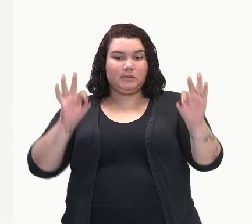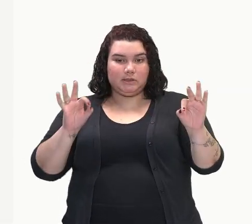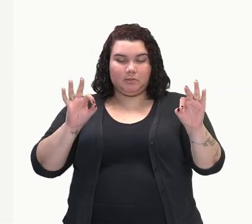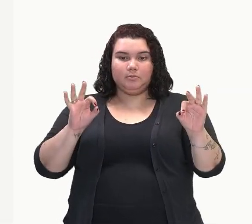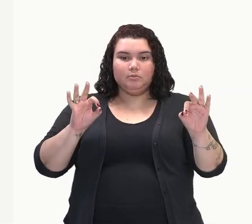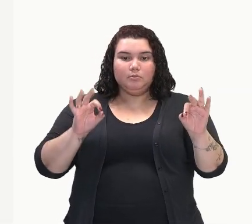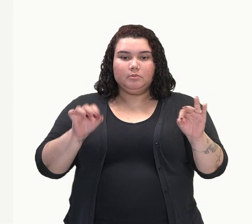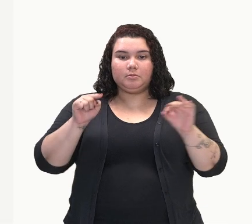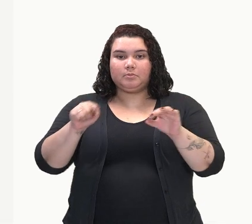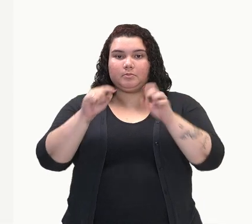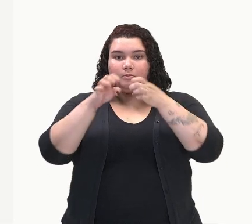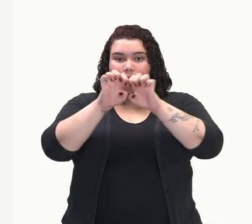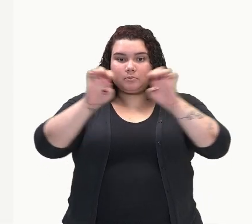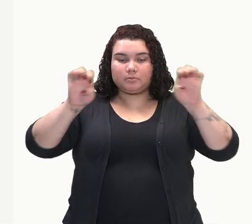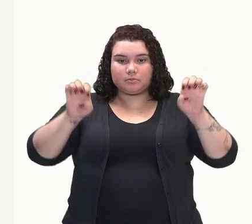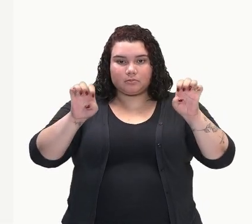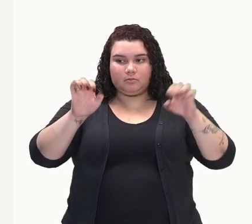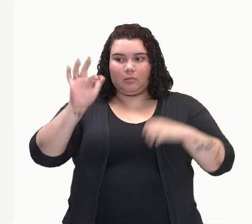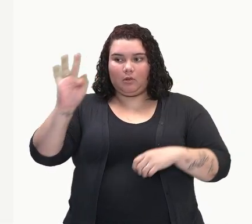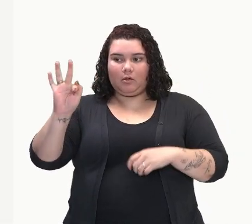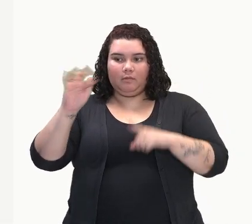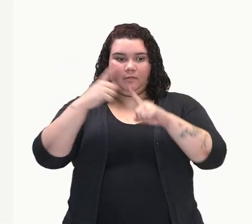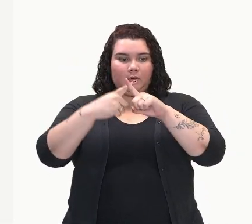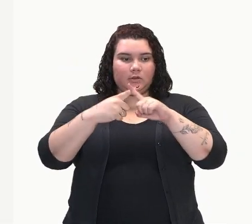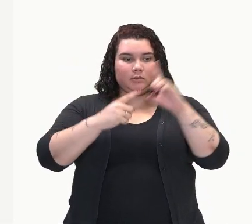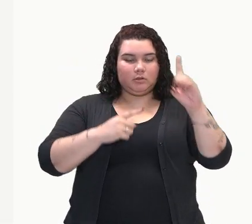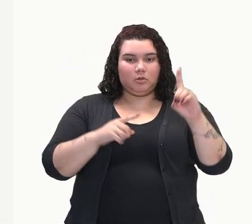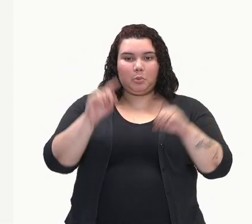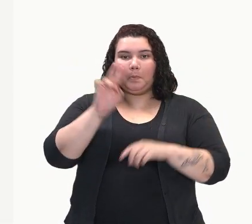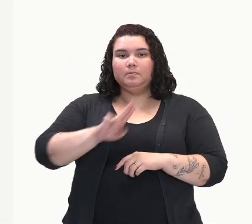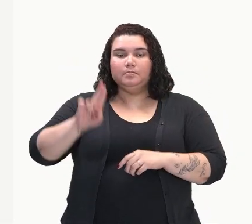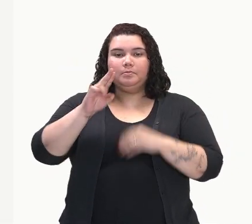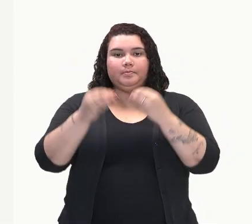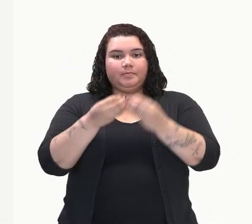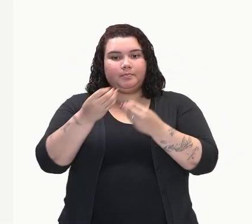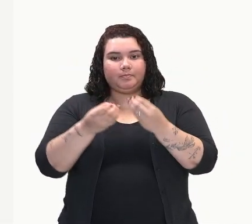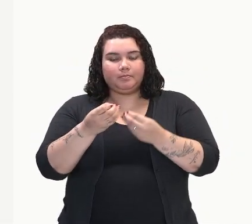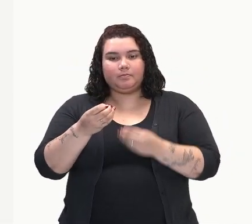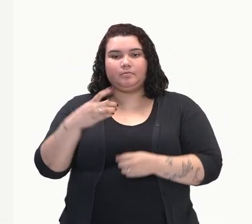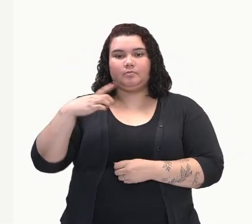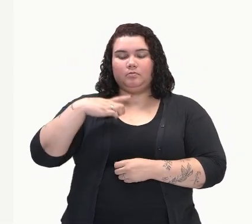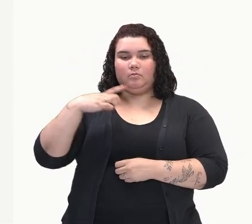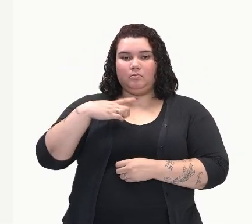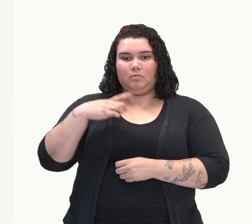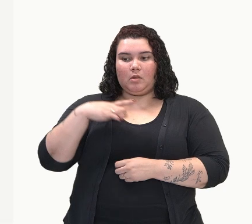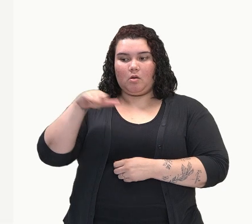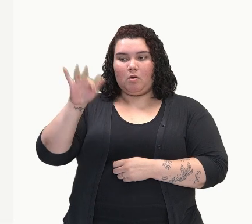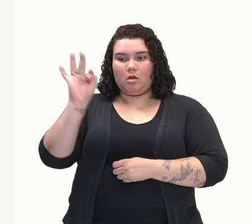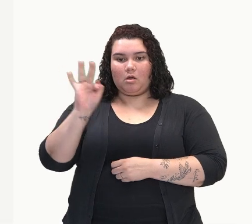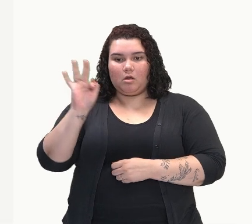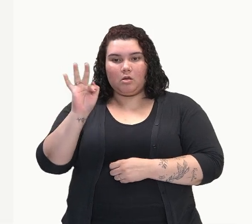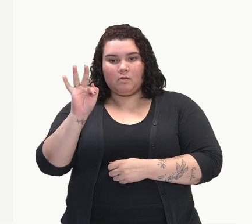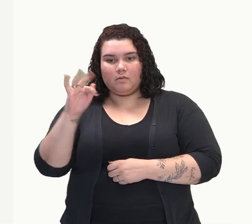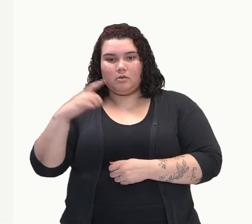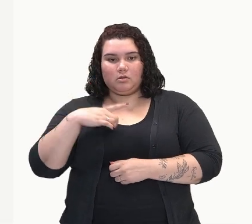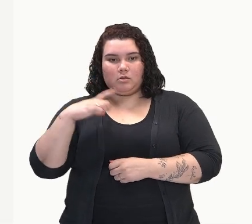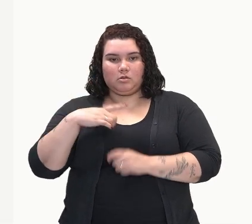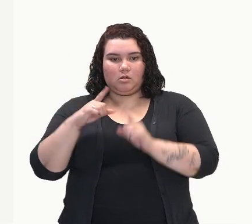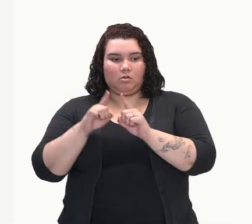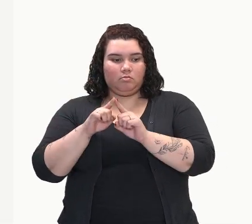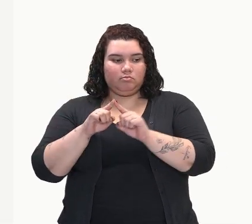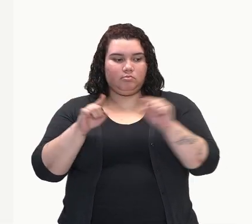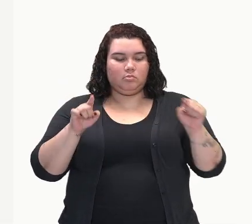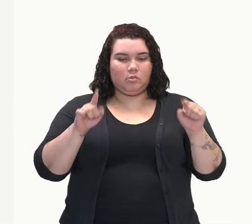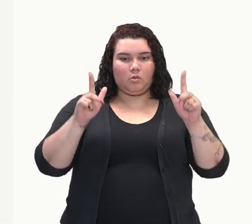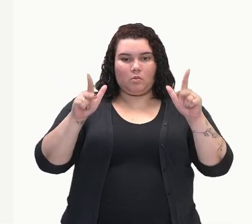E essa expressão, força vezes distância, eu uso quando a força tem a mesma direção do